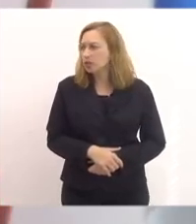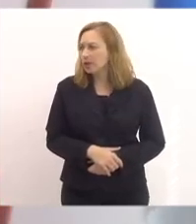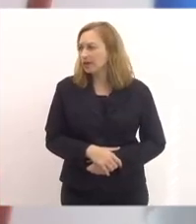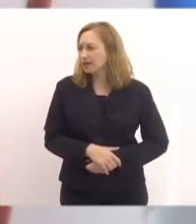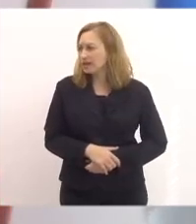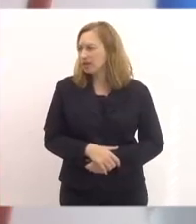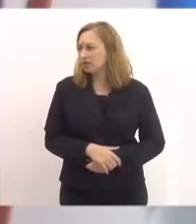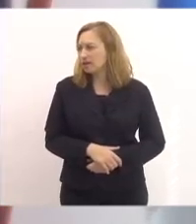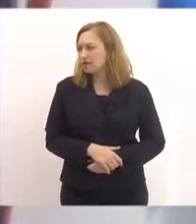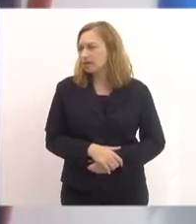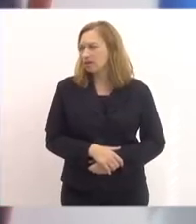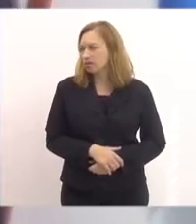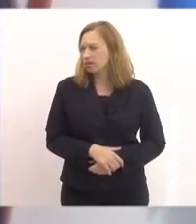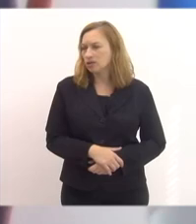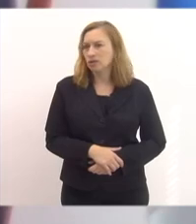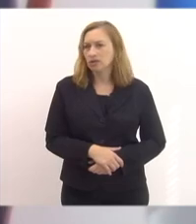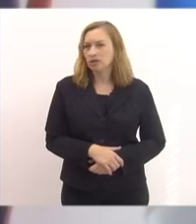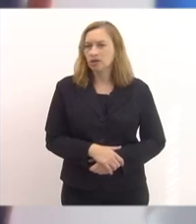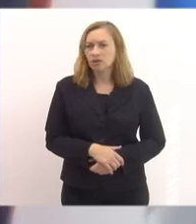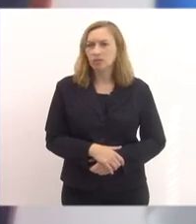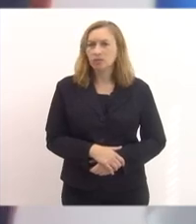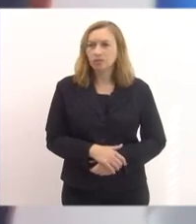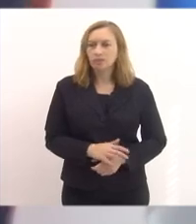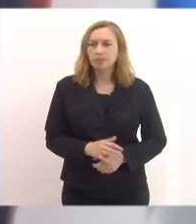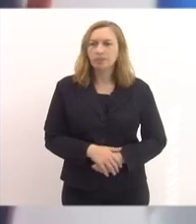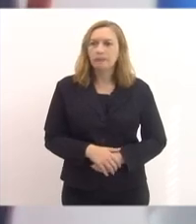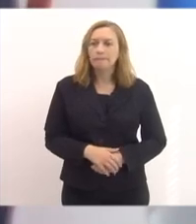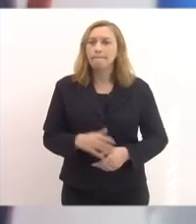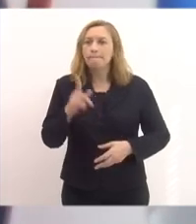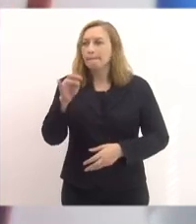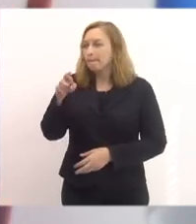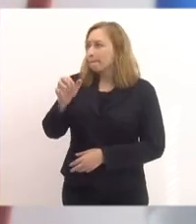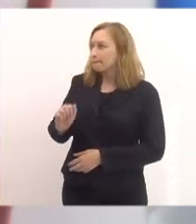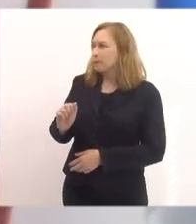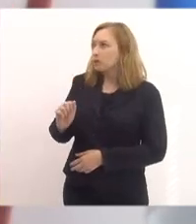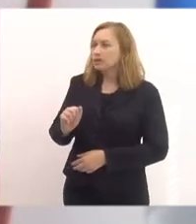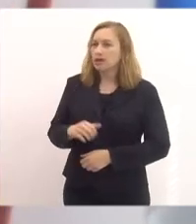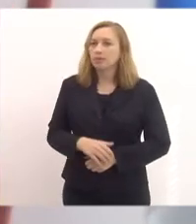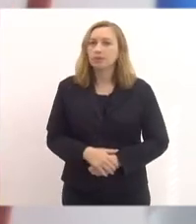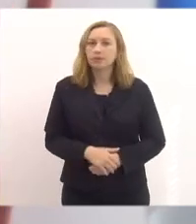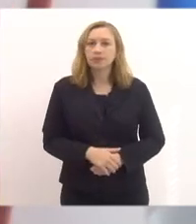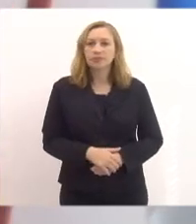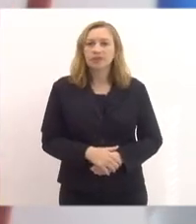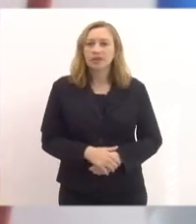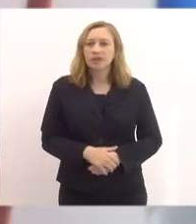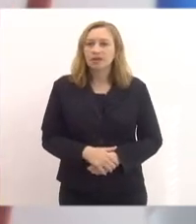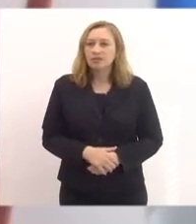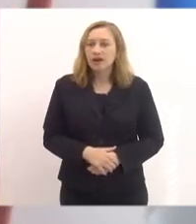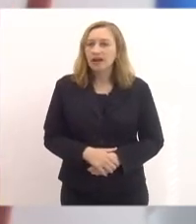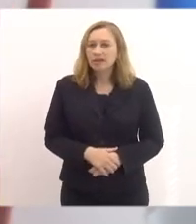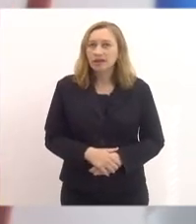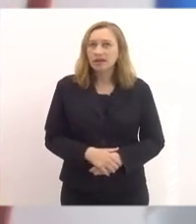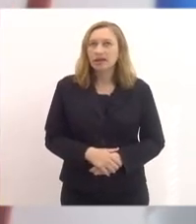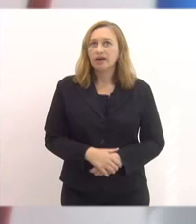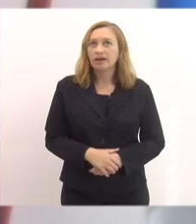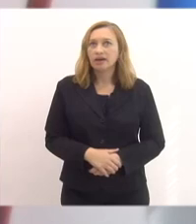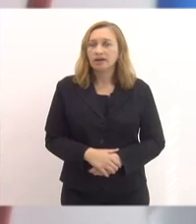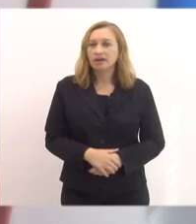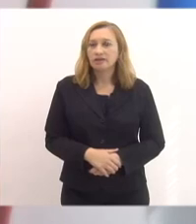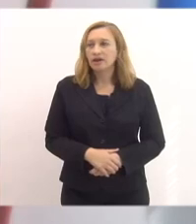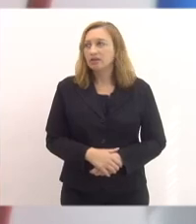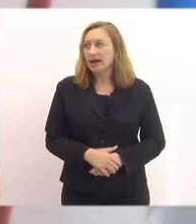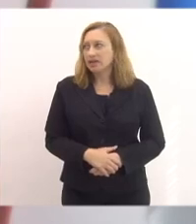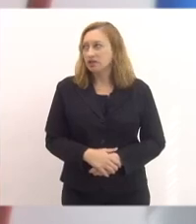quando muitos desses concursos aconteceram, o coronel Leandro ainda era capitão, major do Corpo de Bombeiros. Agora,